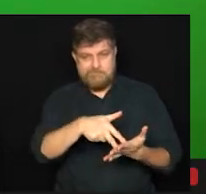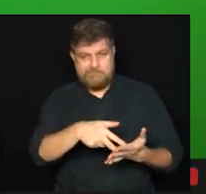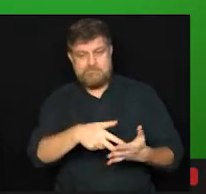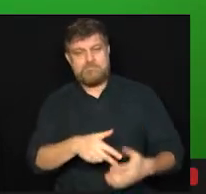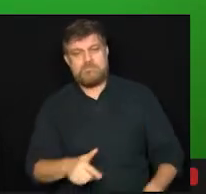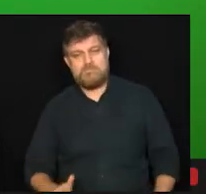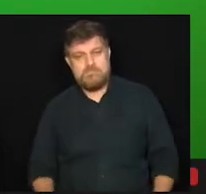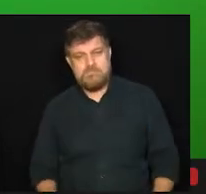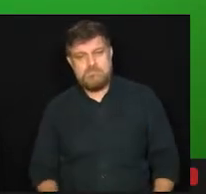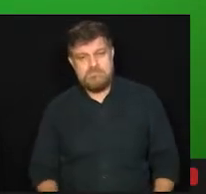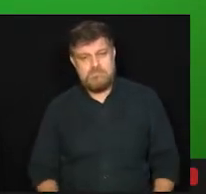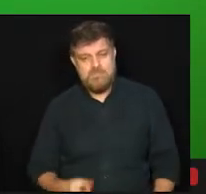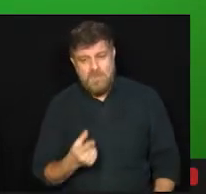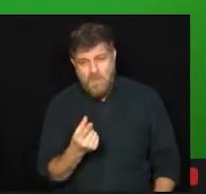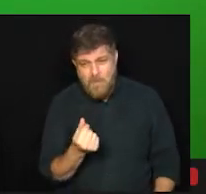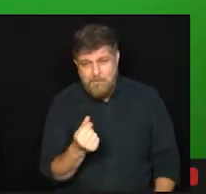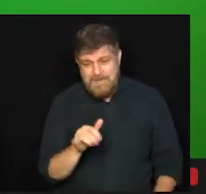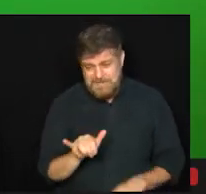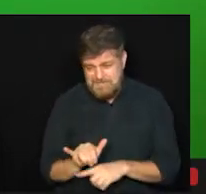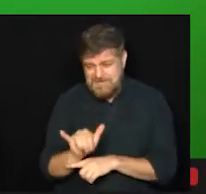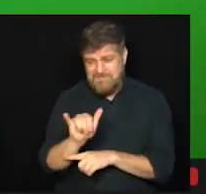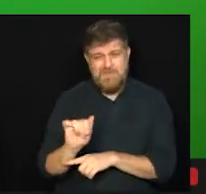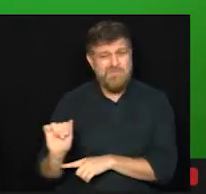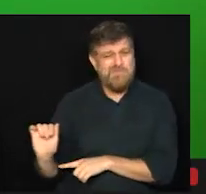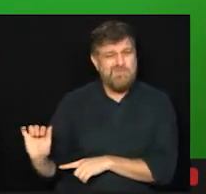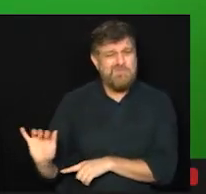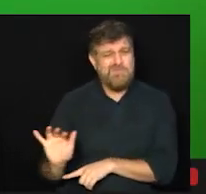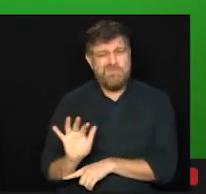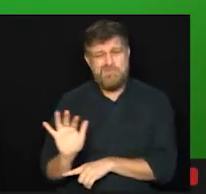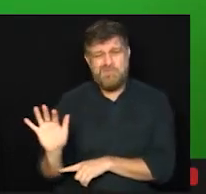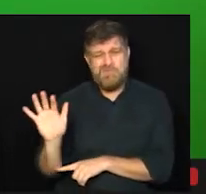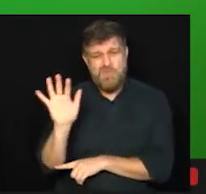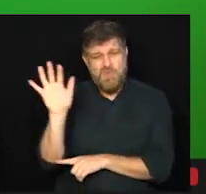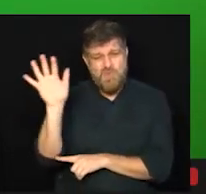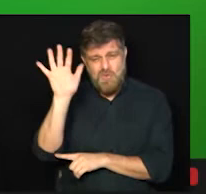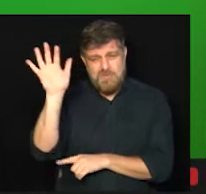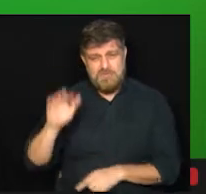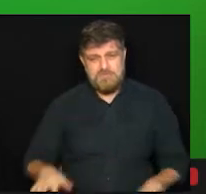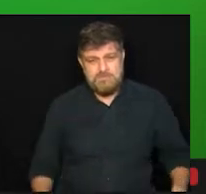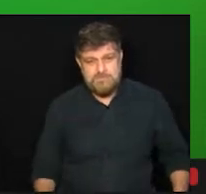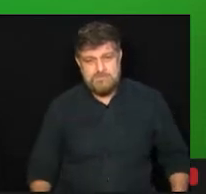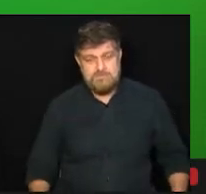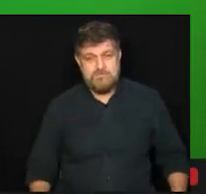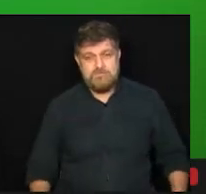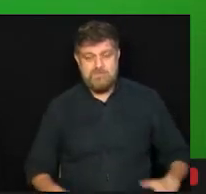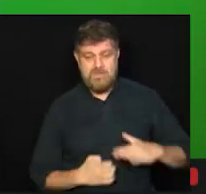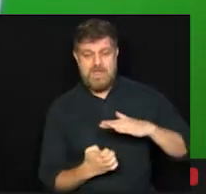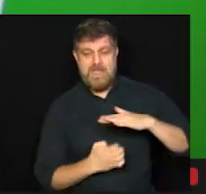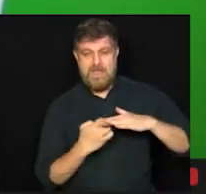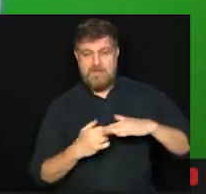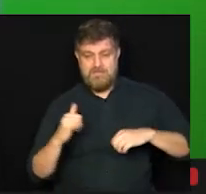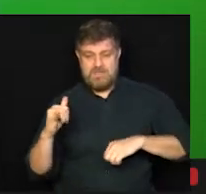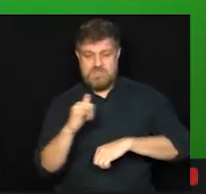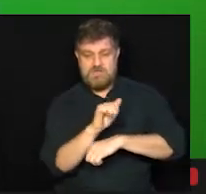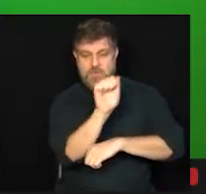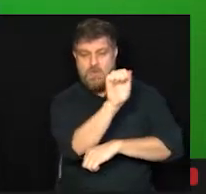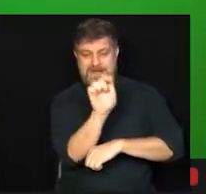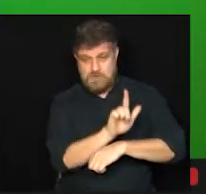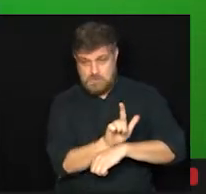as tarifas que eram cobradas, que são cobradas pela Azul, né?